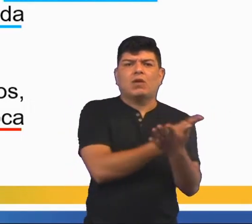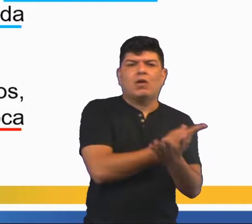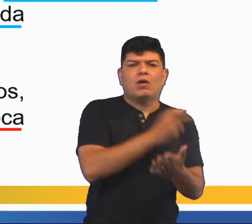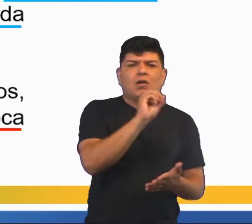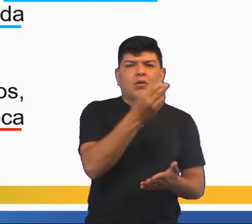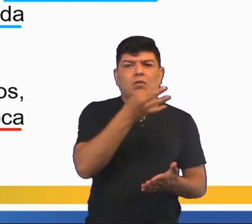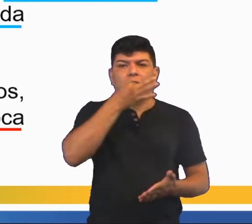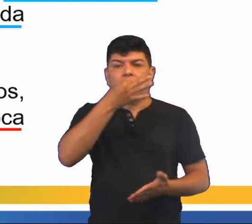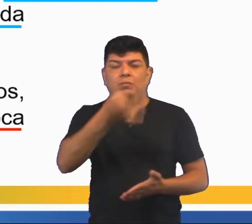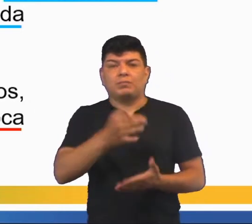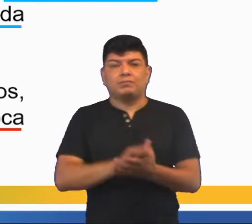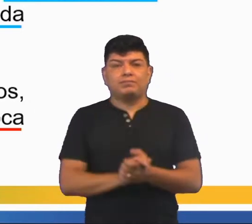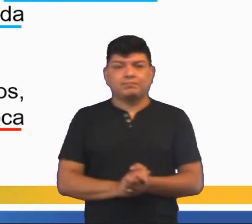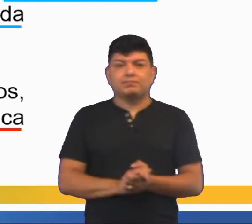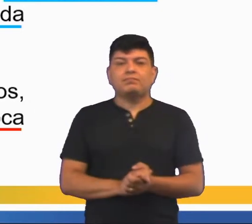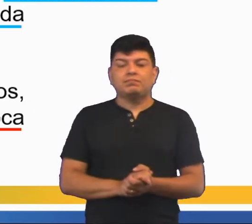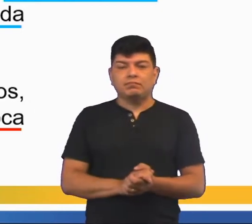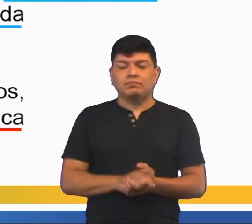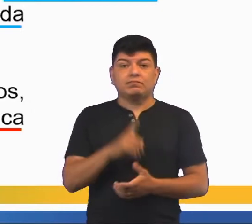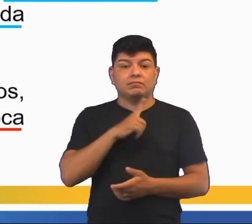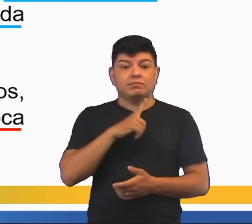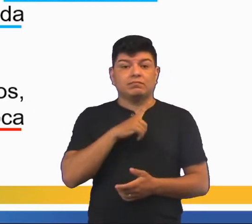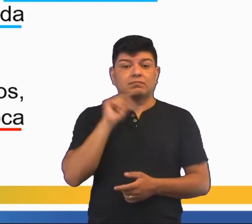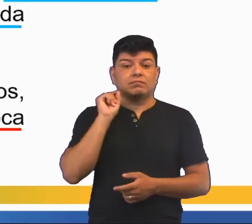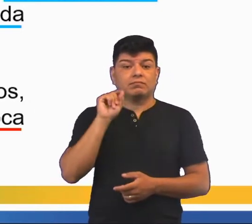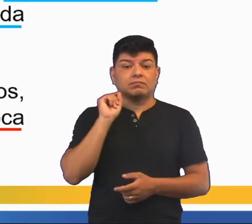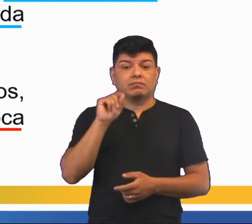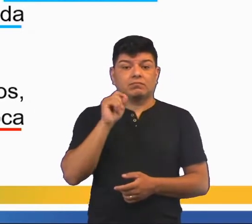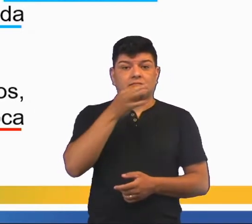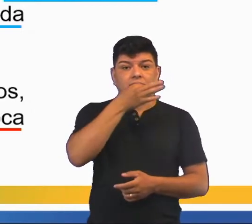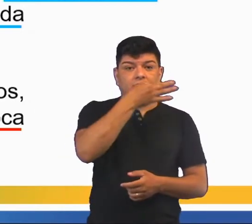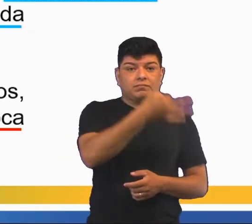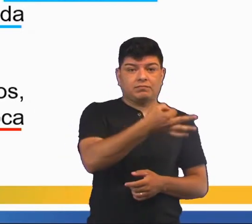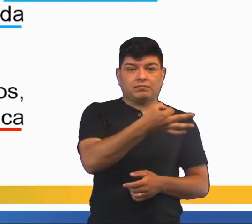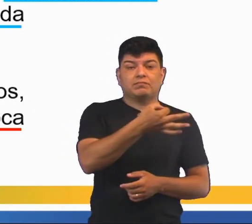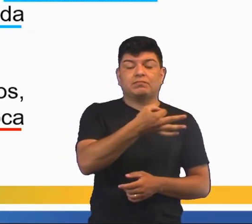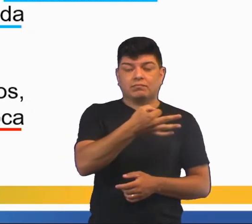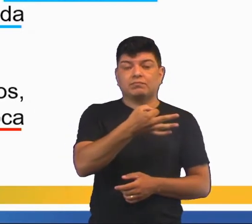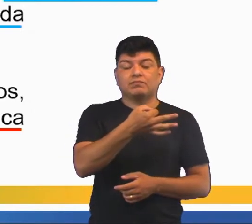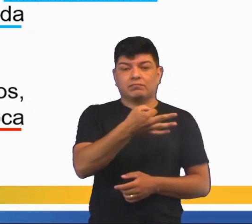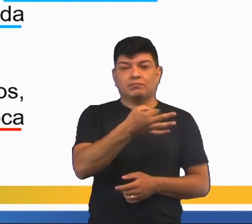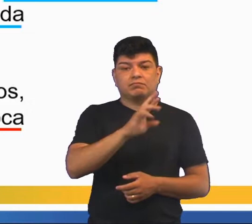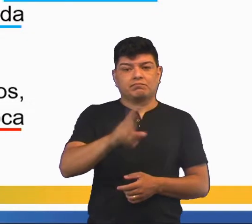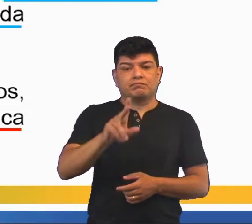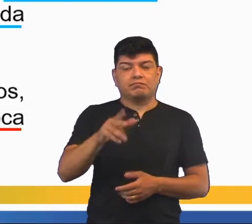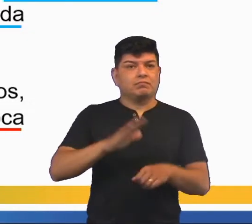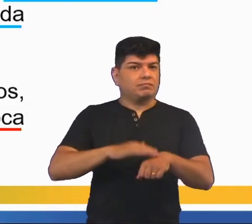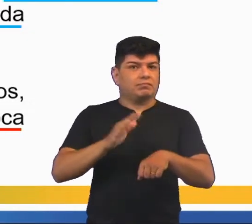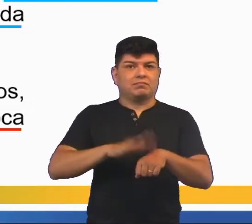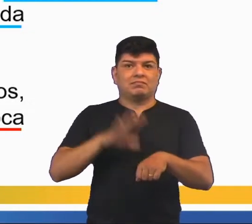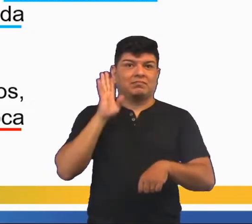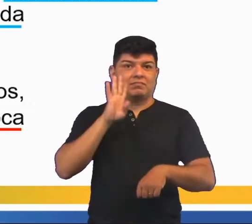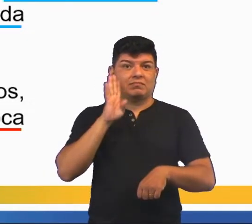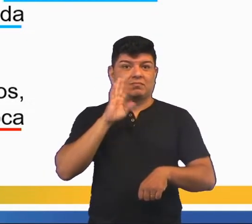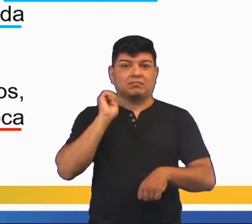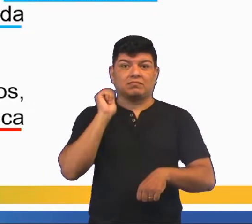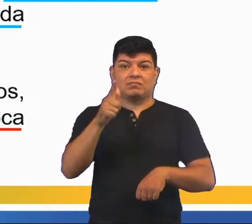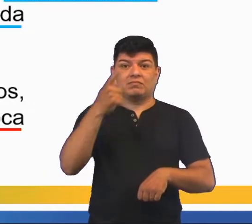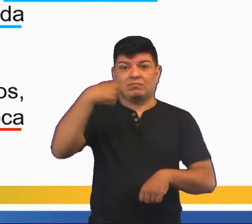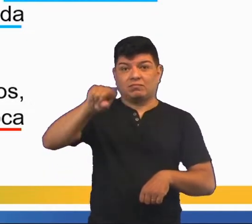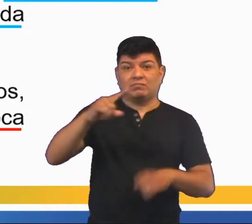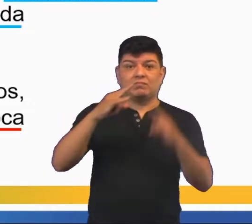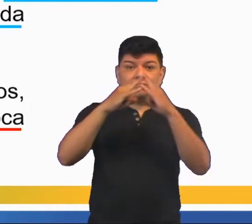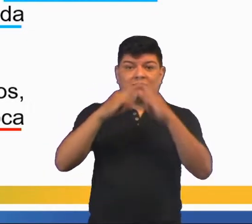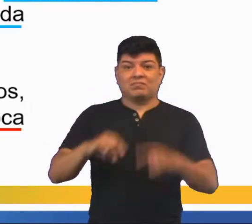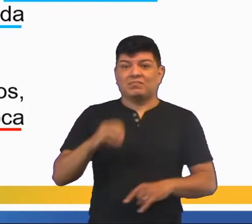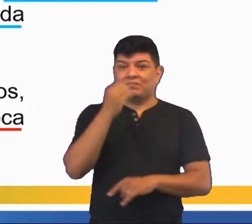ou uma opinião? Aqui nós temos uma opinião. Ela está dizendo que não há nada mais divertido do que ir